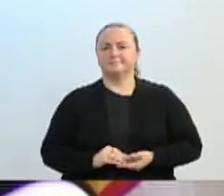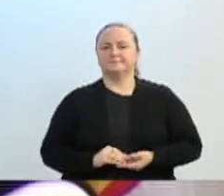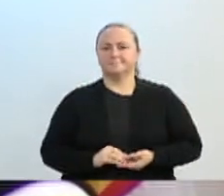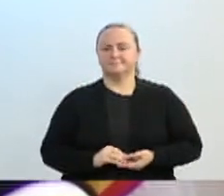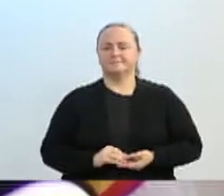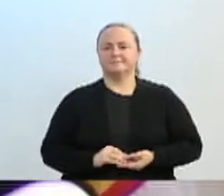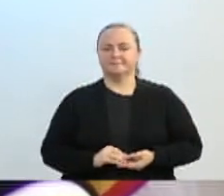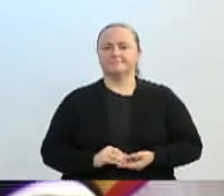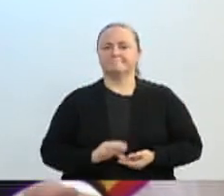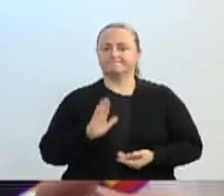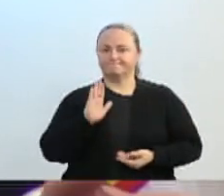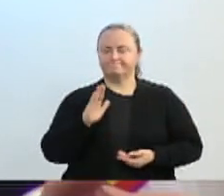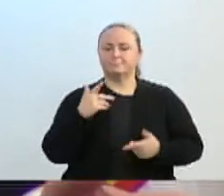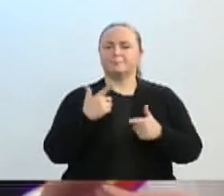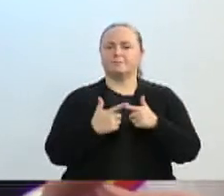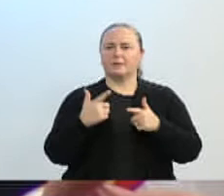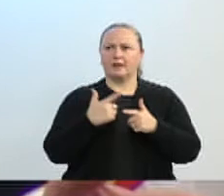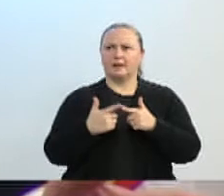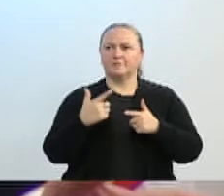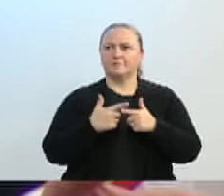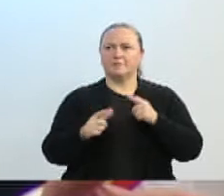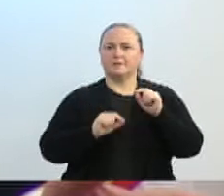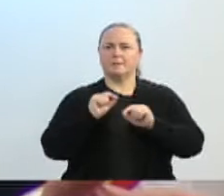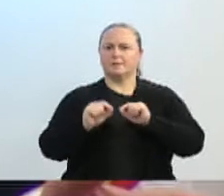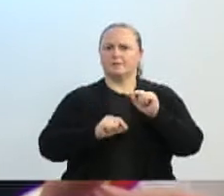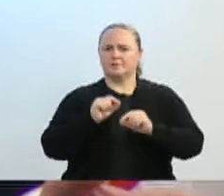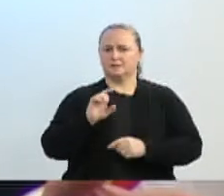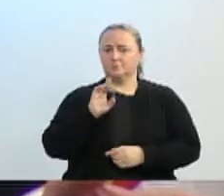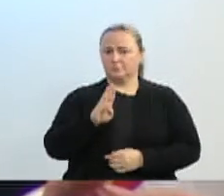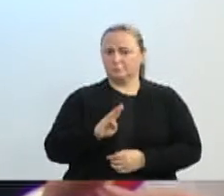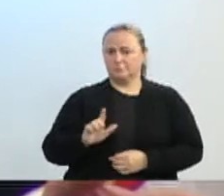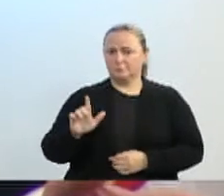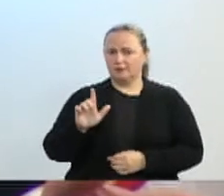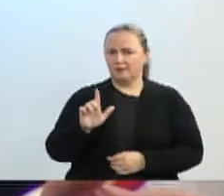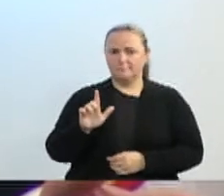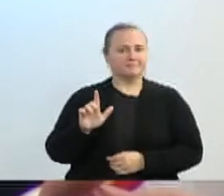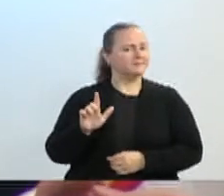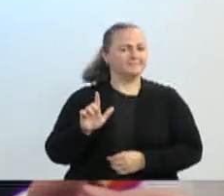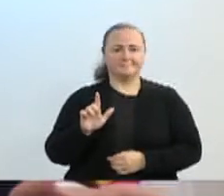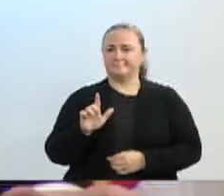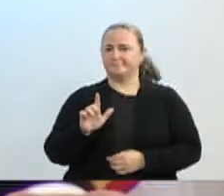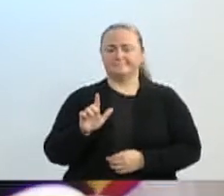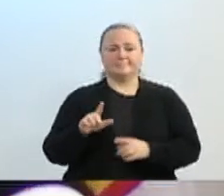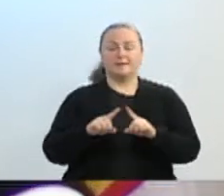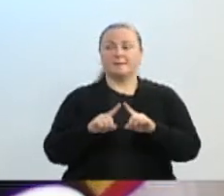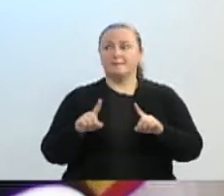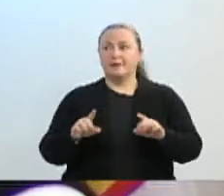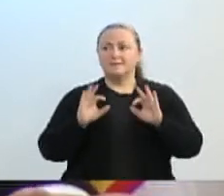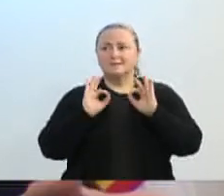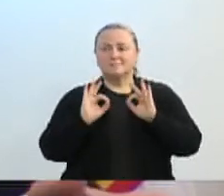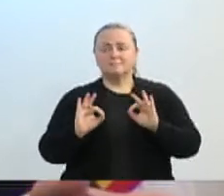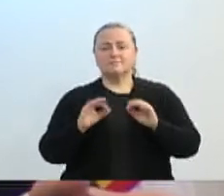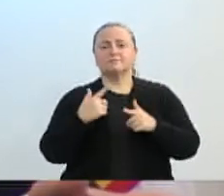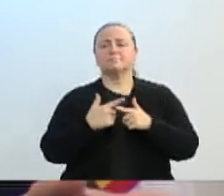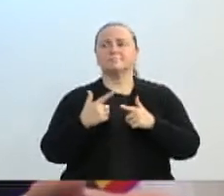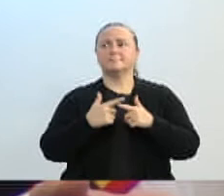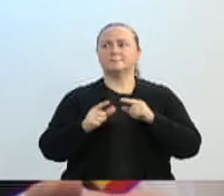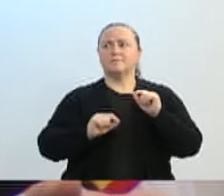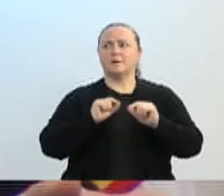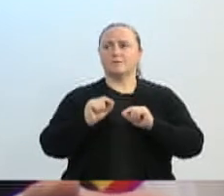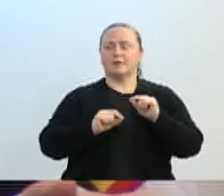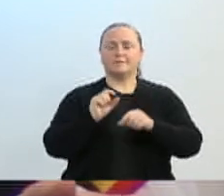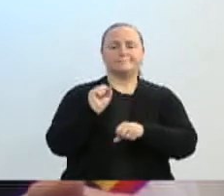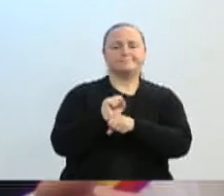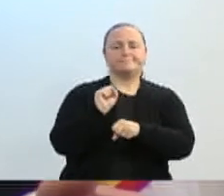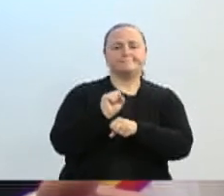o problema não está em Blumenau. O que ocorre, na verdade, é que temos que aguardar o governo